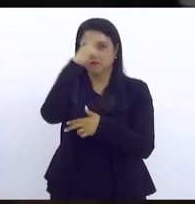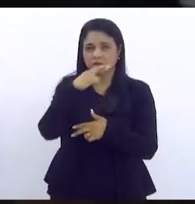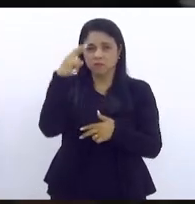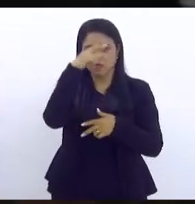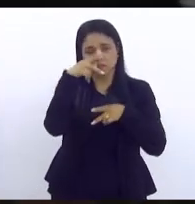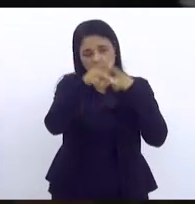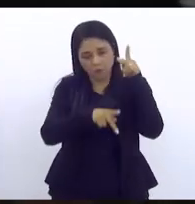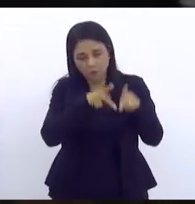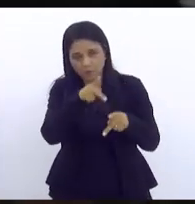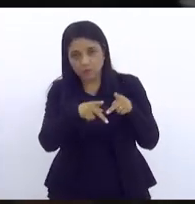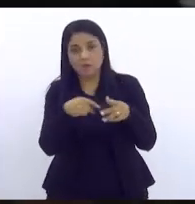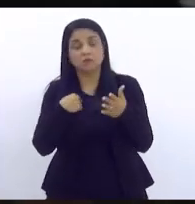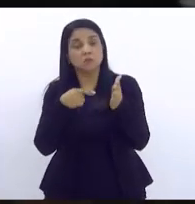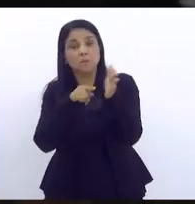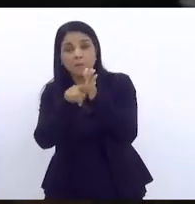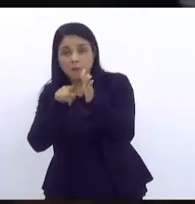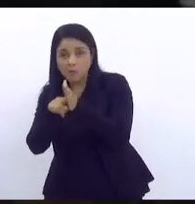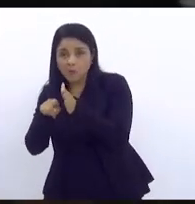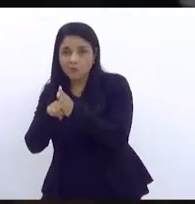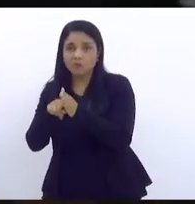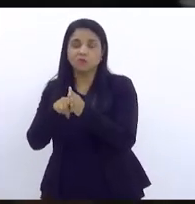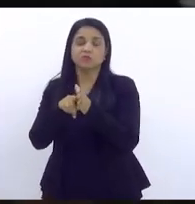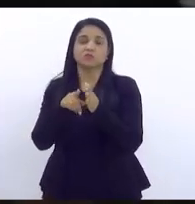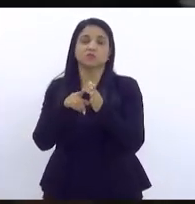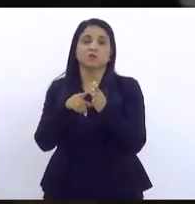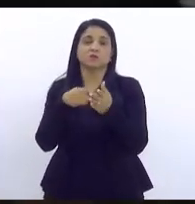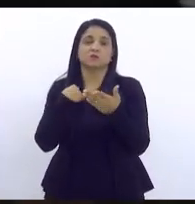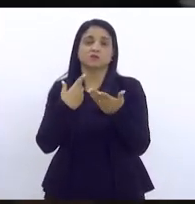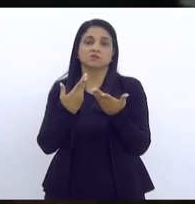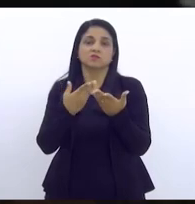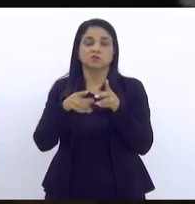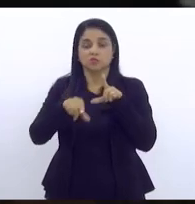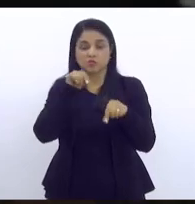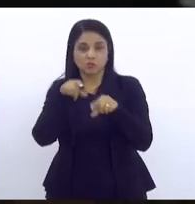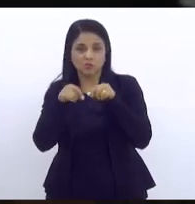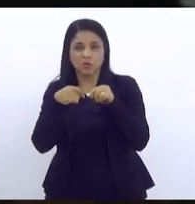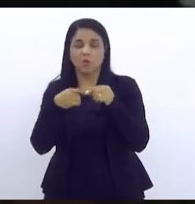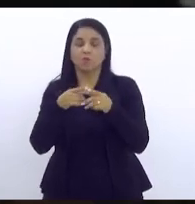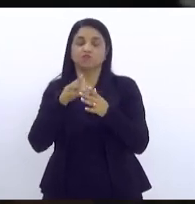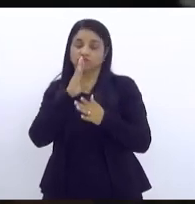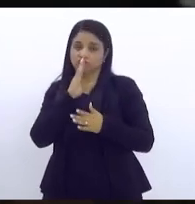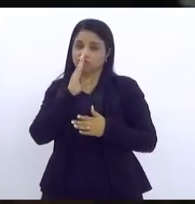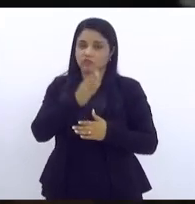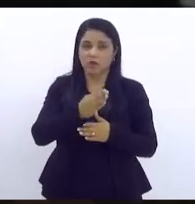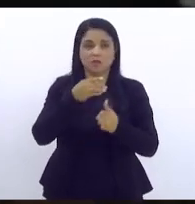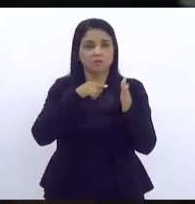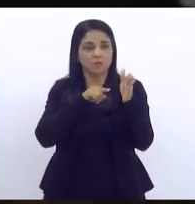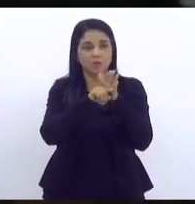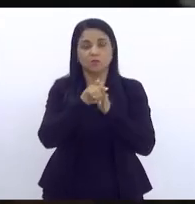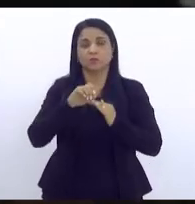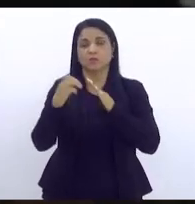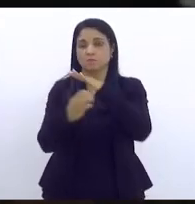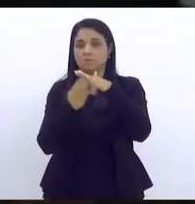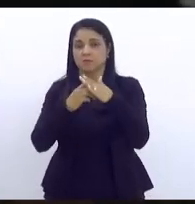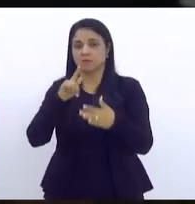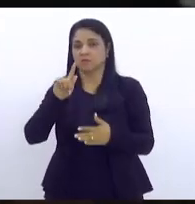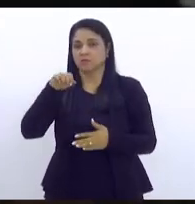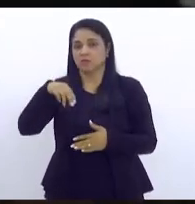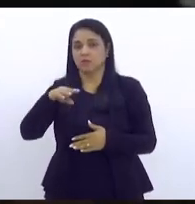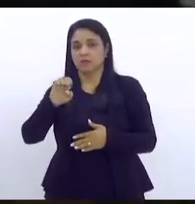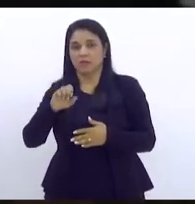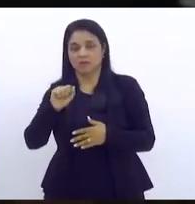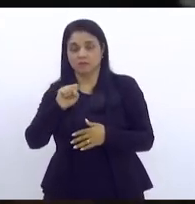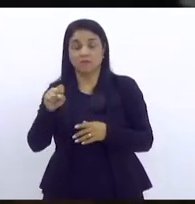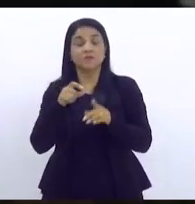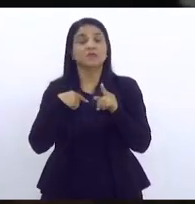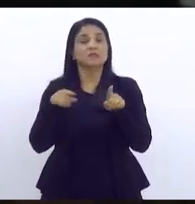Popular então São perguntas que a gente separou aqui diretamente pra Gena porque são dúvidas e para entender também se essas nossas